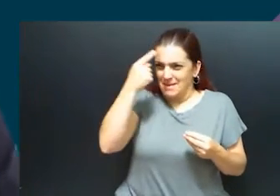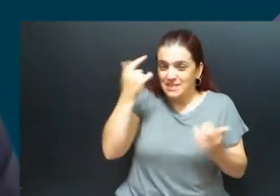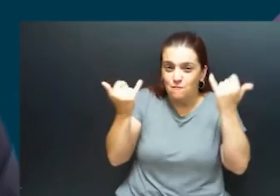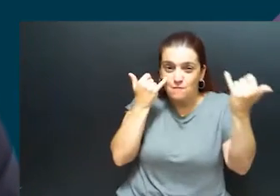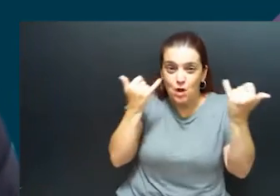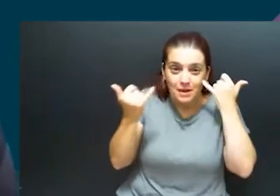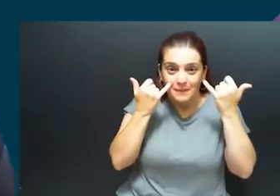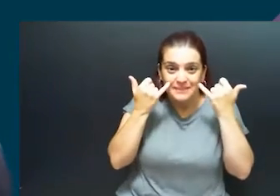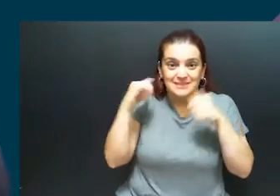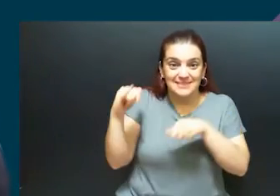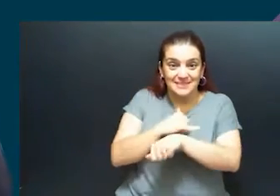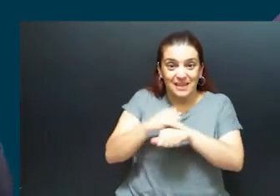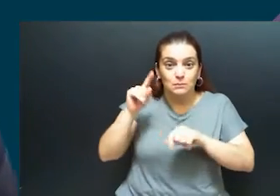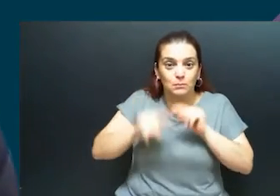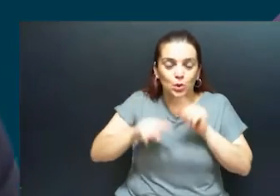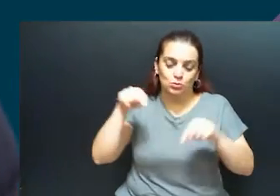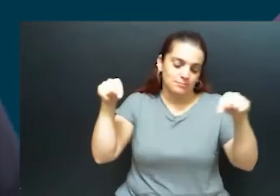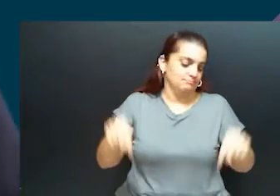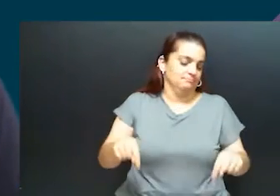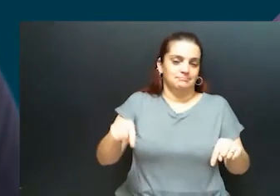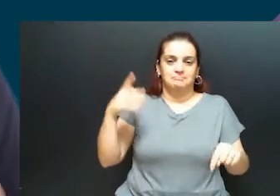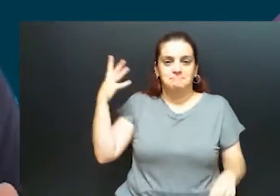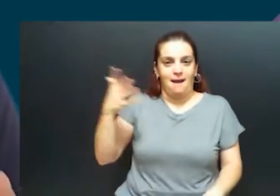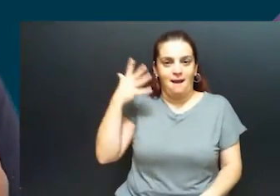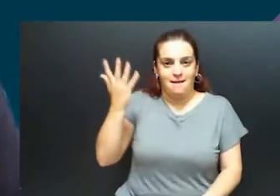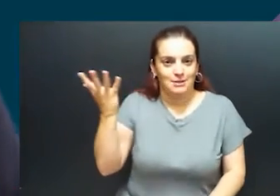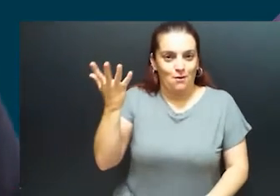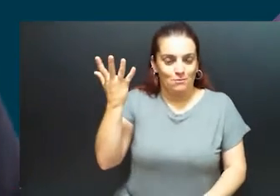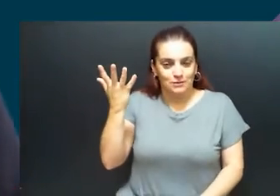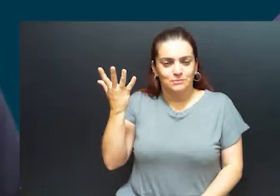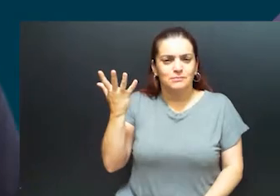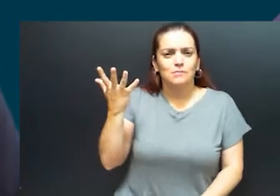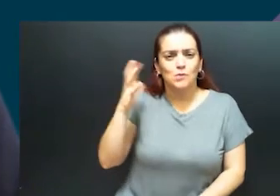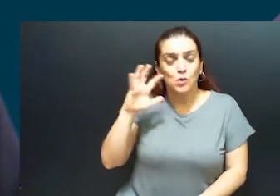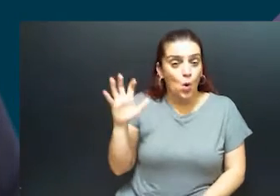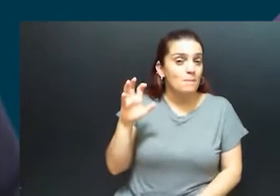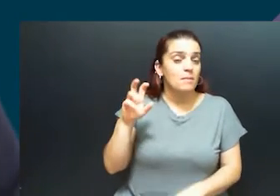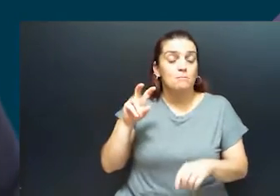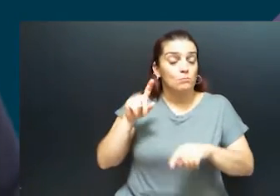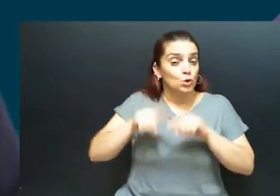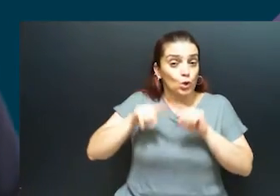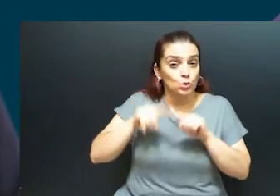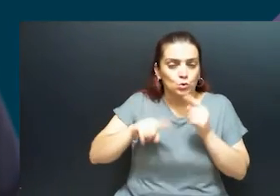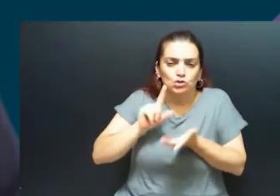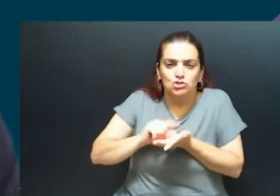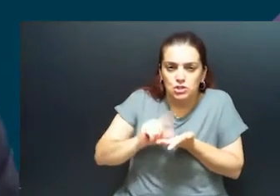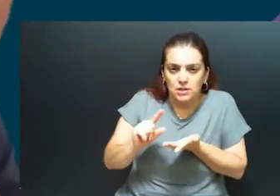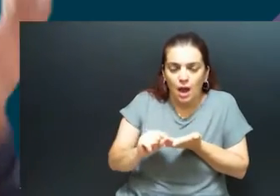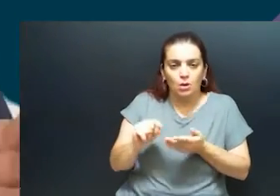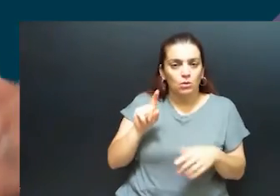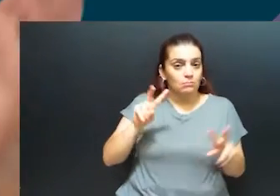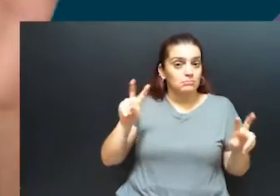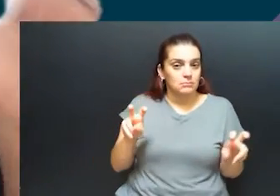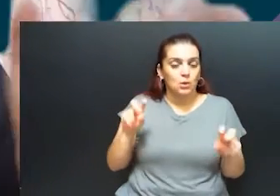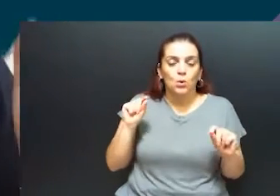exatamente disso que se trata essa palestra. No contexto da estratégia de produtos digitais, serão abordados alguns temas focados em